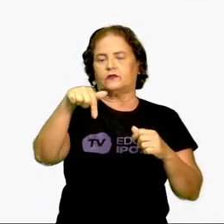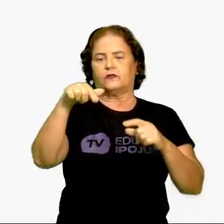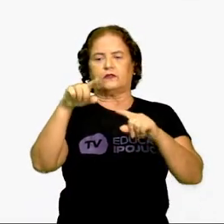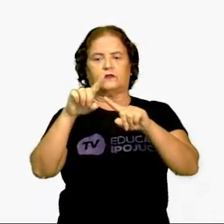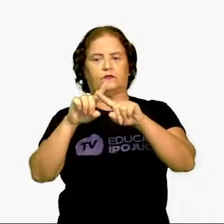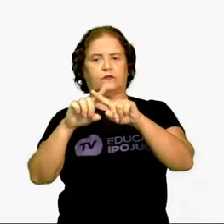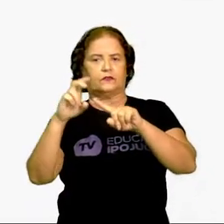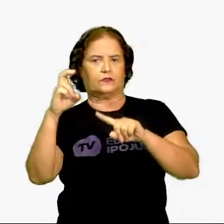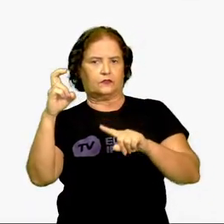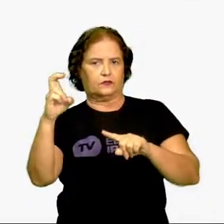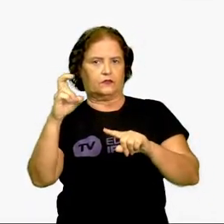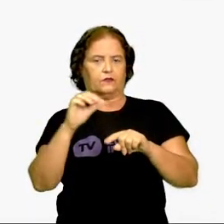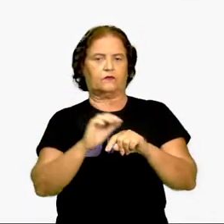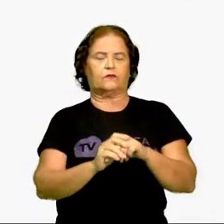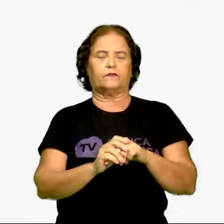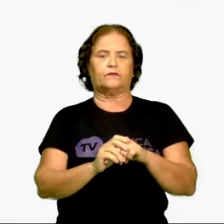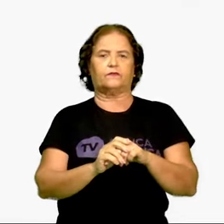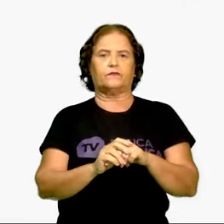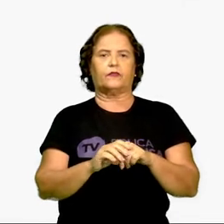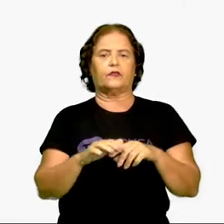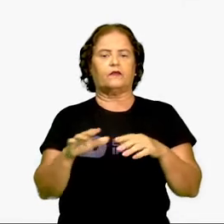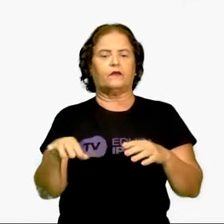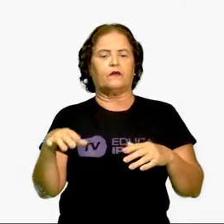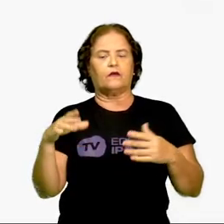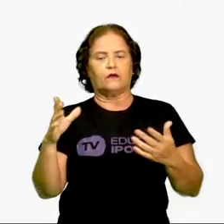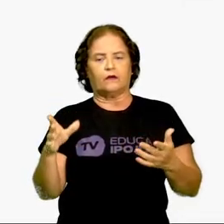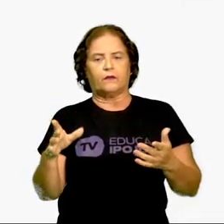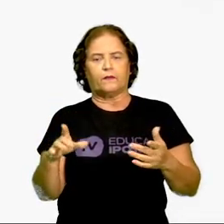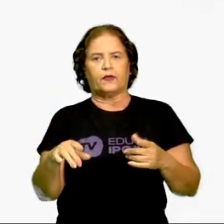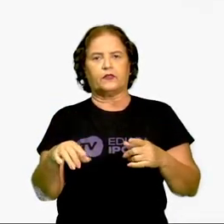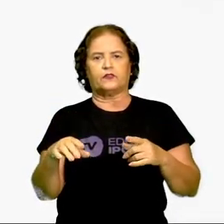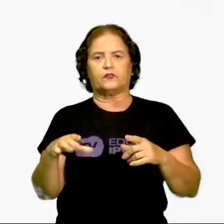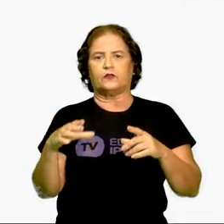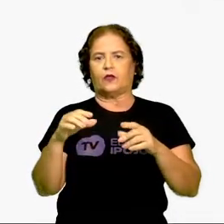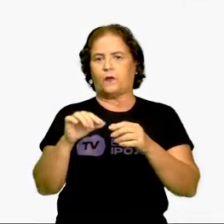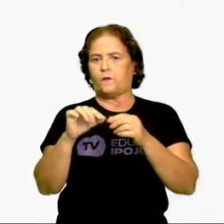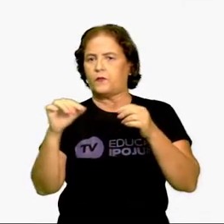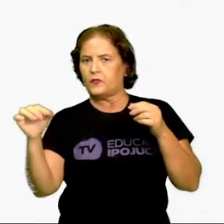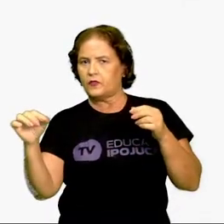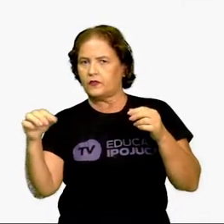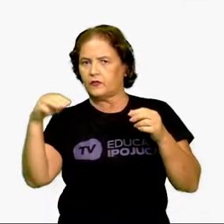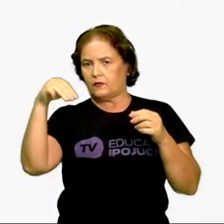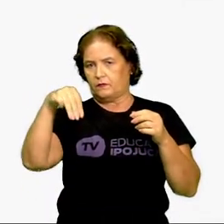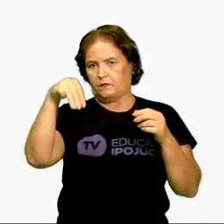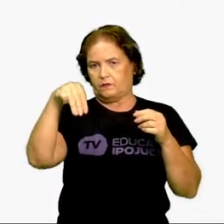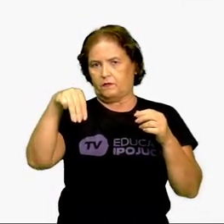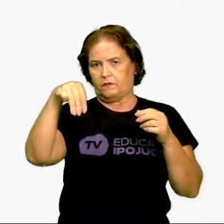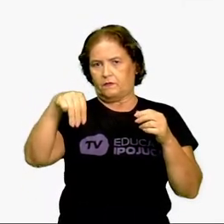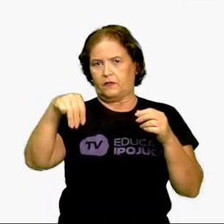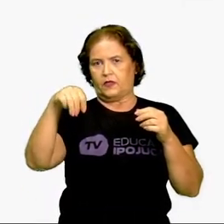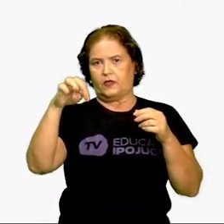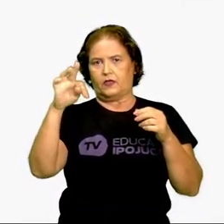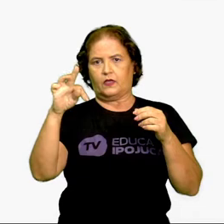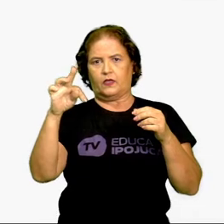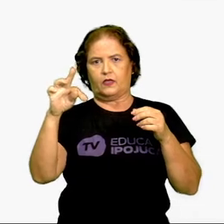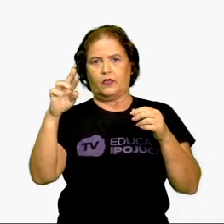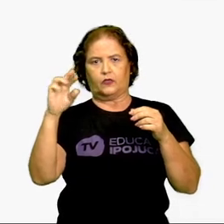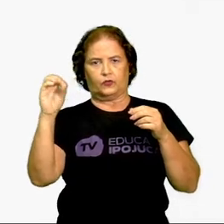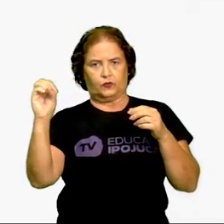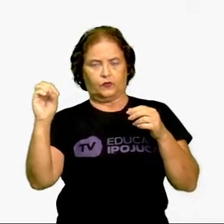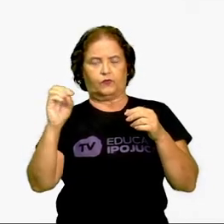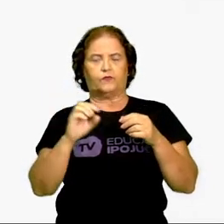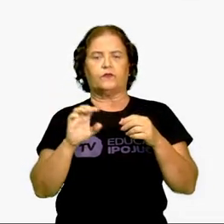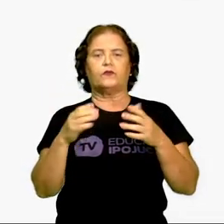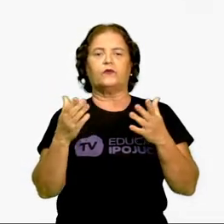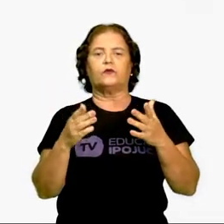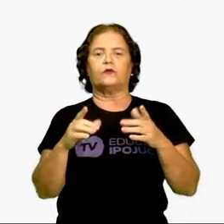vezes 5. Lembrando que as medidas, a unidade de medida está em metro. Quando eu multiplicar, 7 vezes